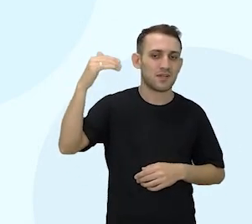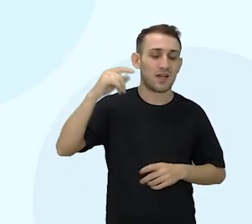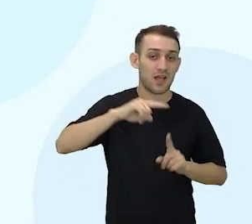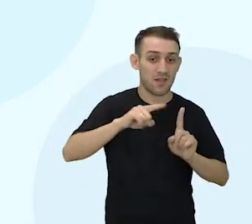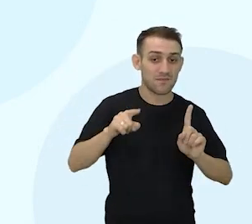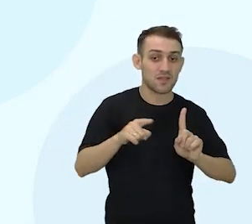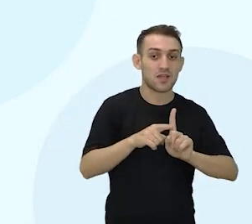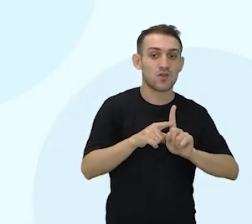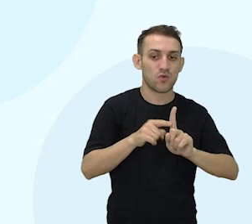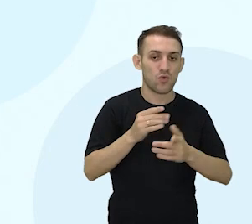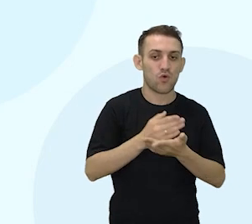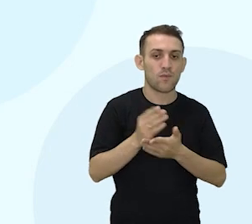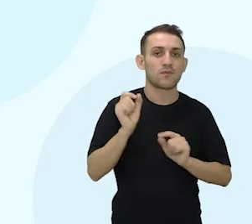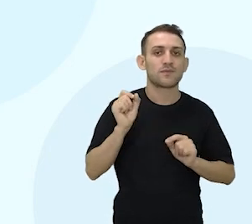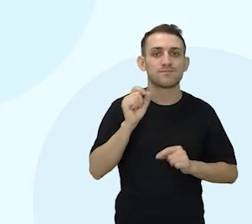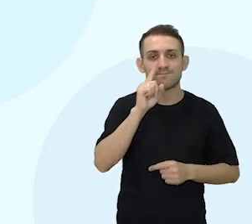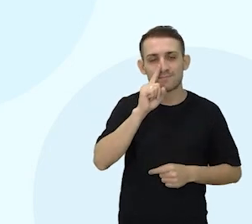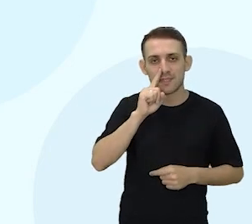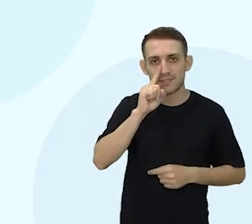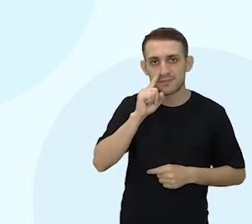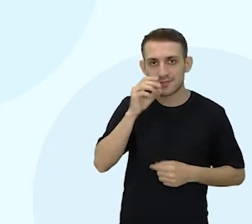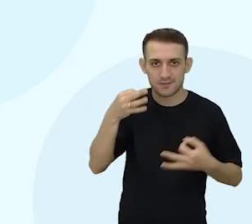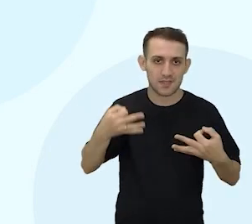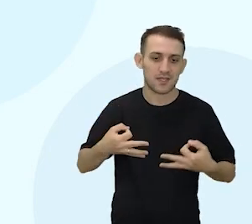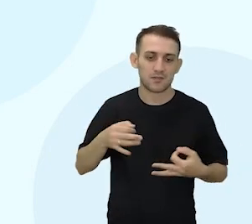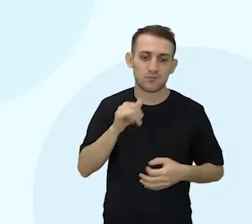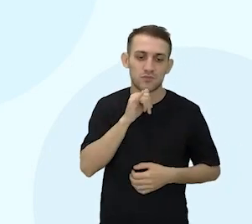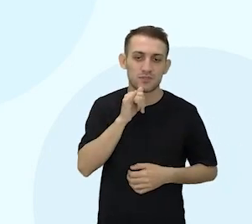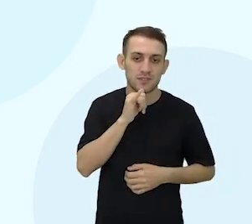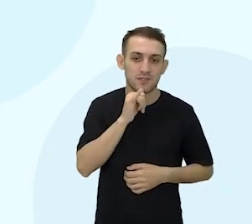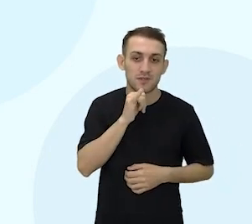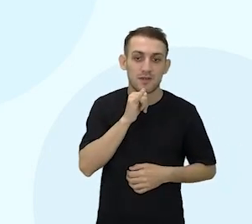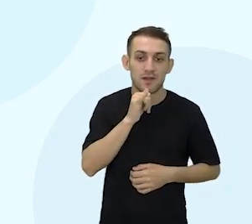a gravidez vai se tornando uma gravidez de risco, né? Quanto mais